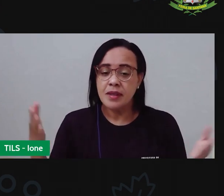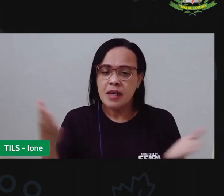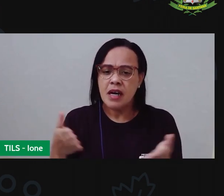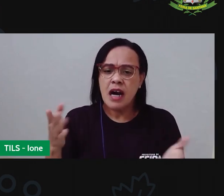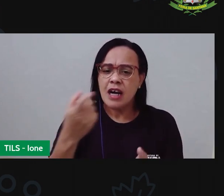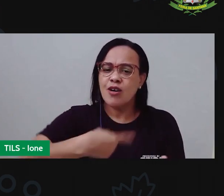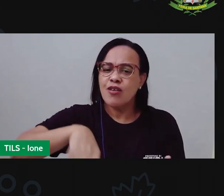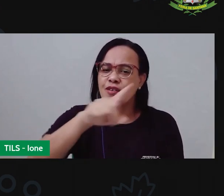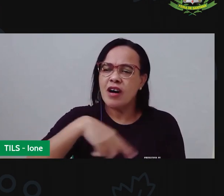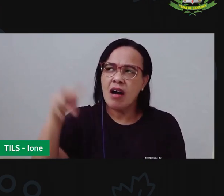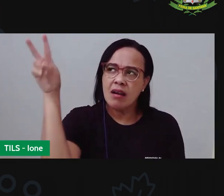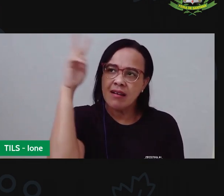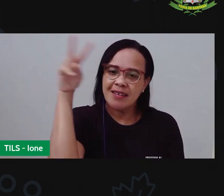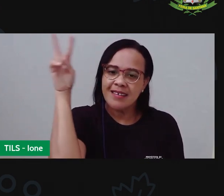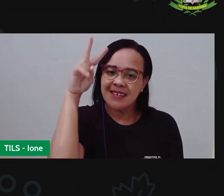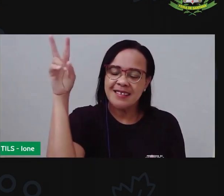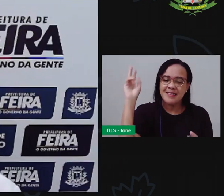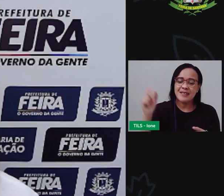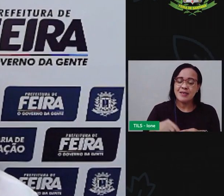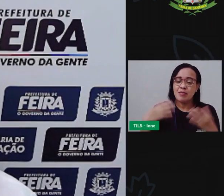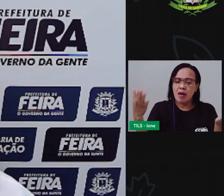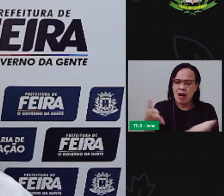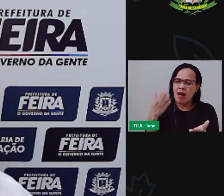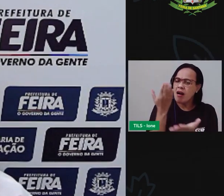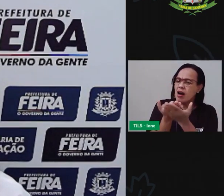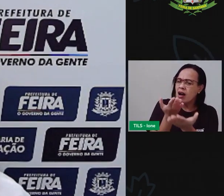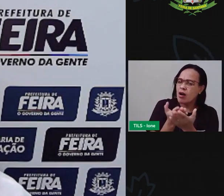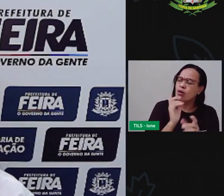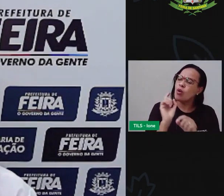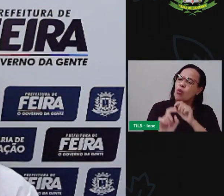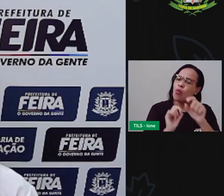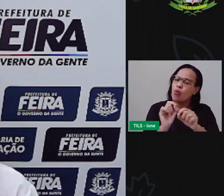relembrar o que foi que a gente aprendeu nessa aula de hoje.